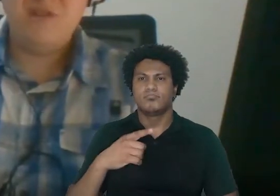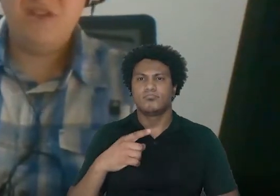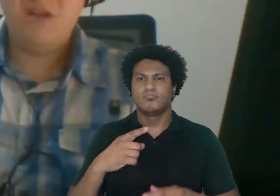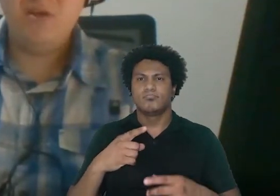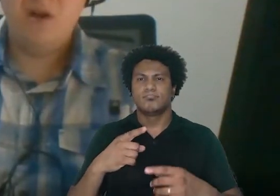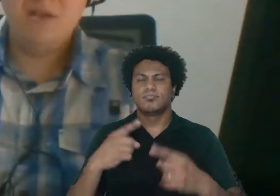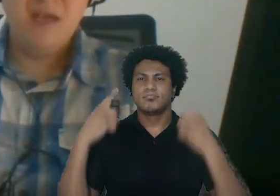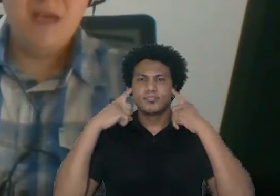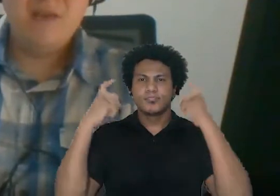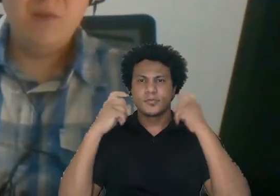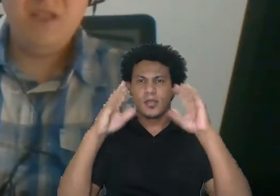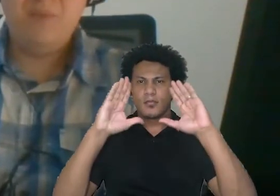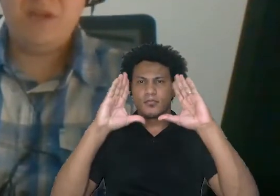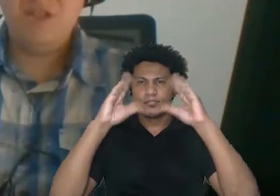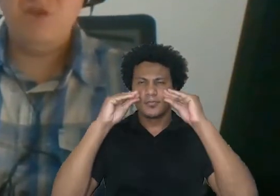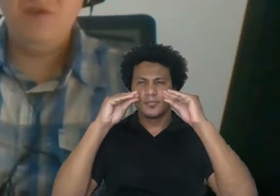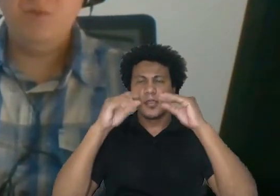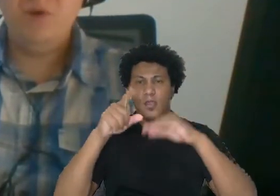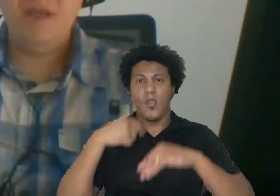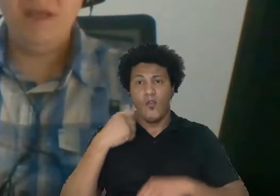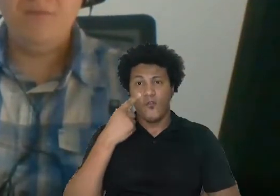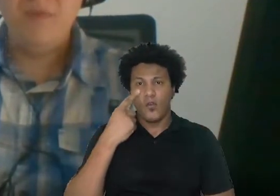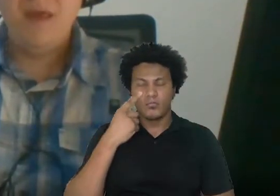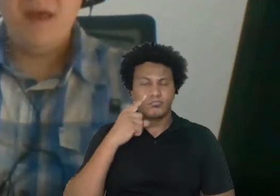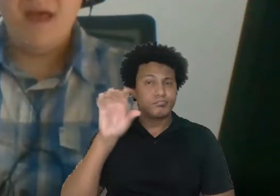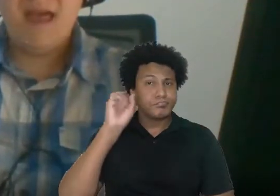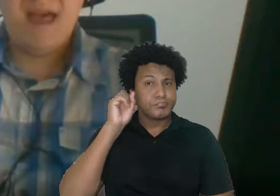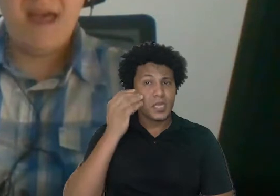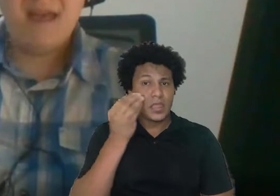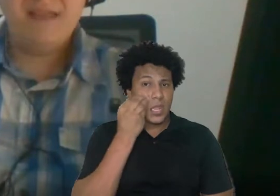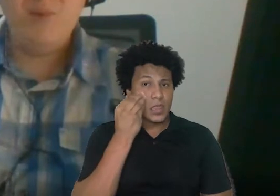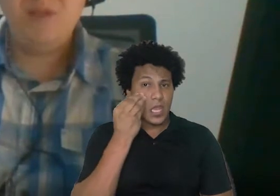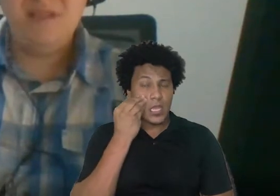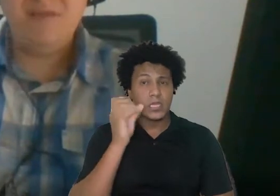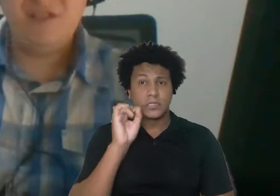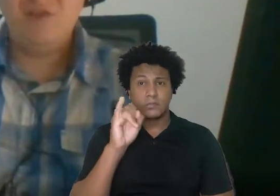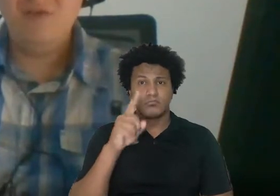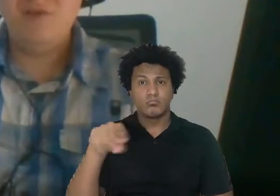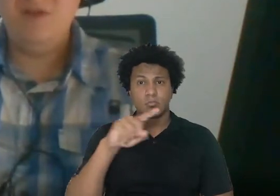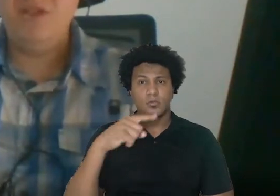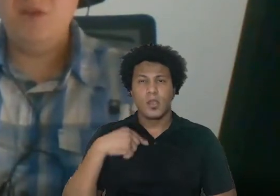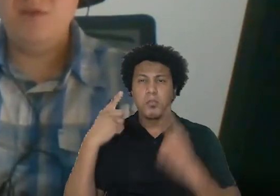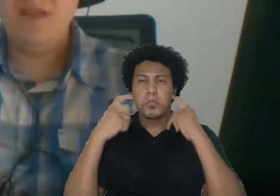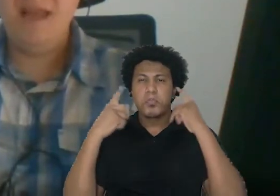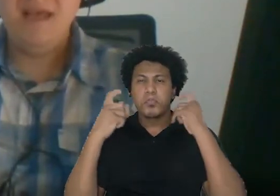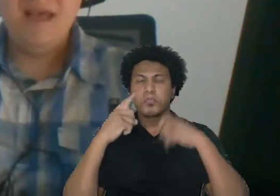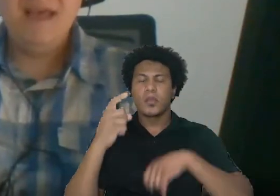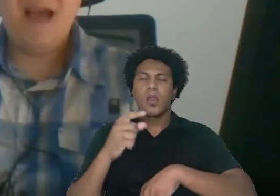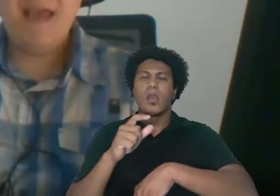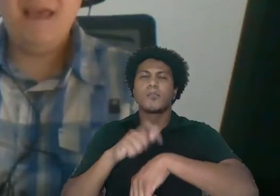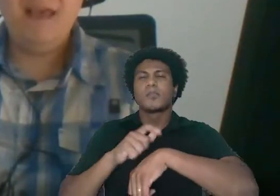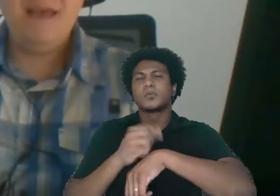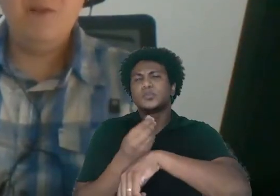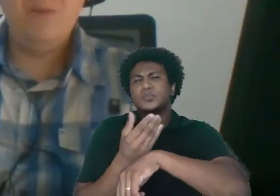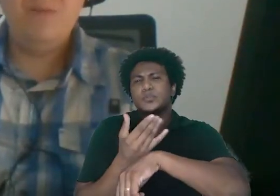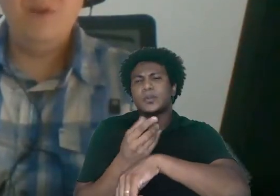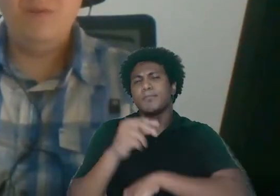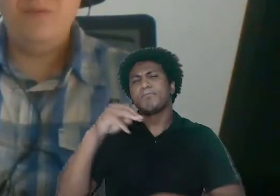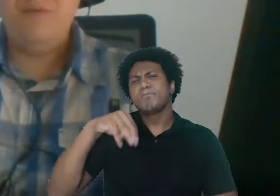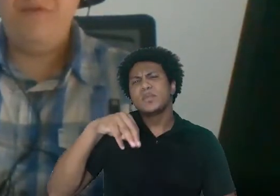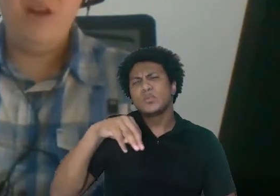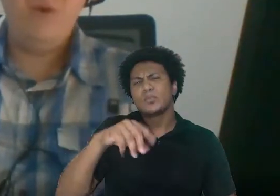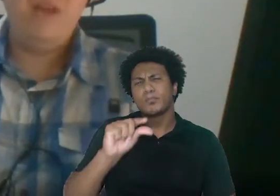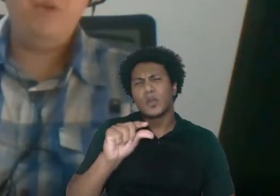sonoro Só Se Fechar os Olhos, que eu vou pedir para a gente ouvir um pouquinho. Se possível, a gente ouvir uns minutinhos dele, e aí